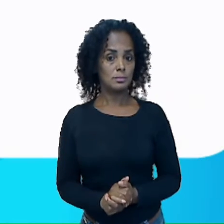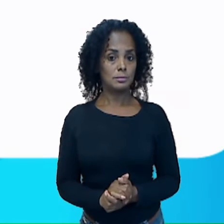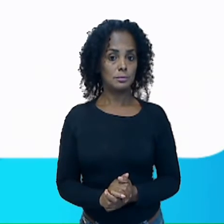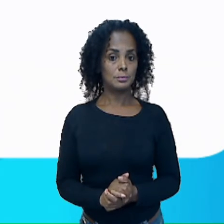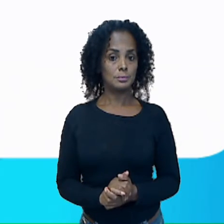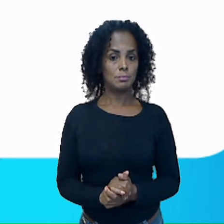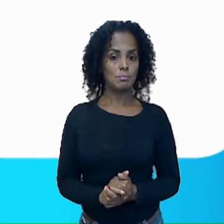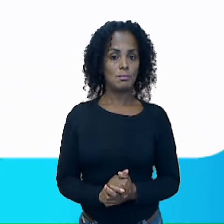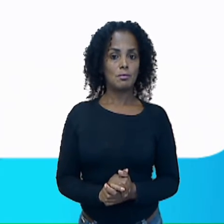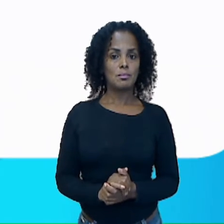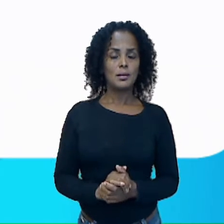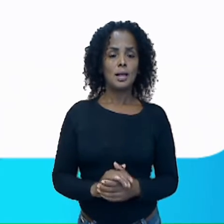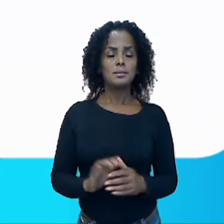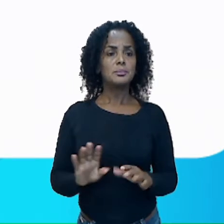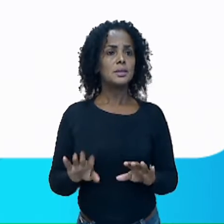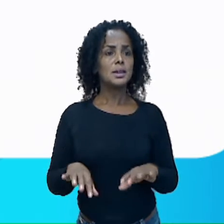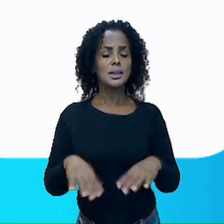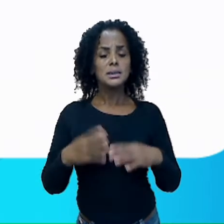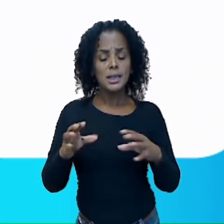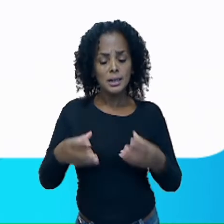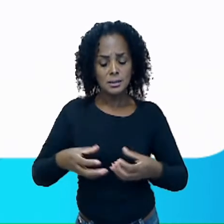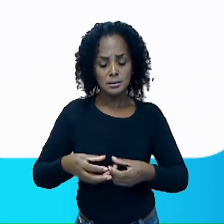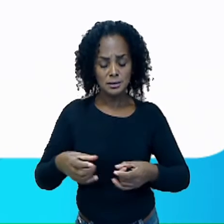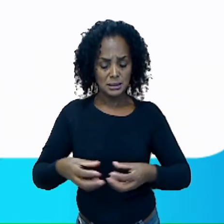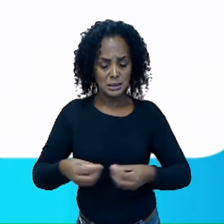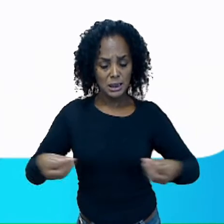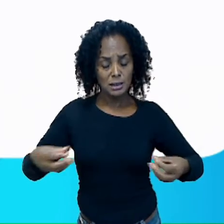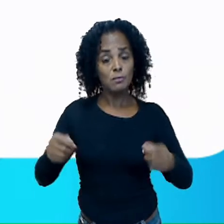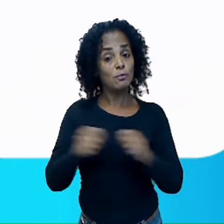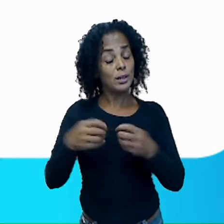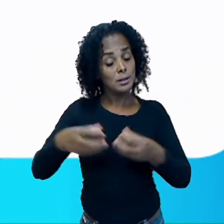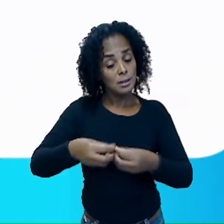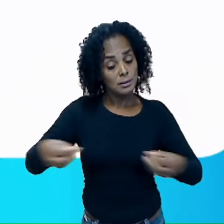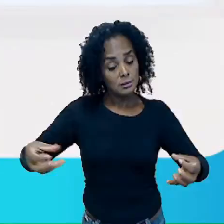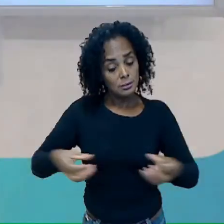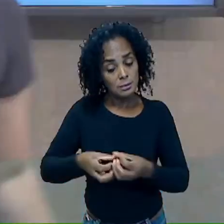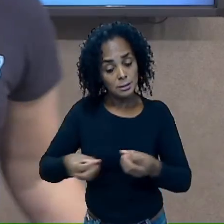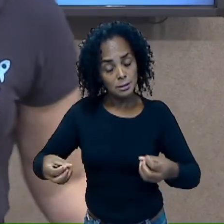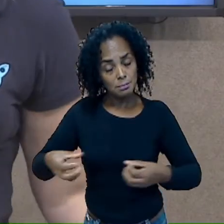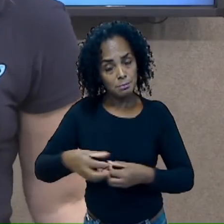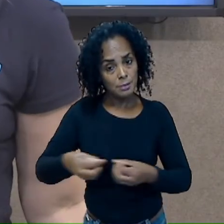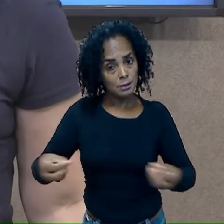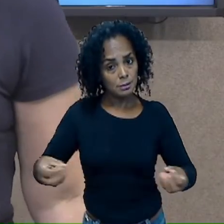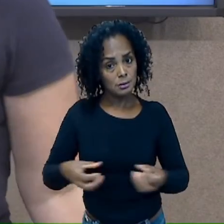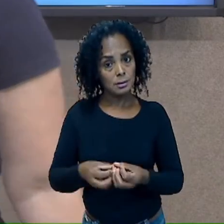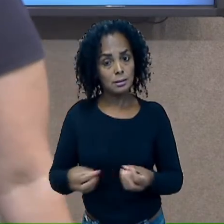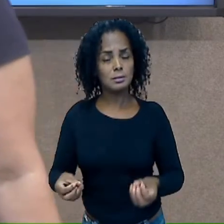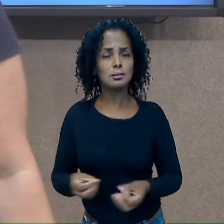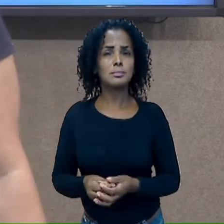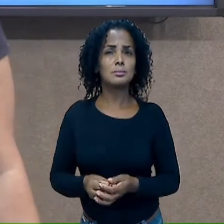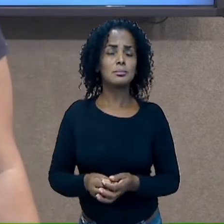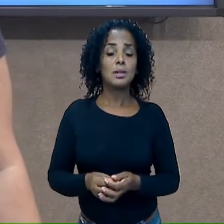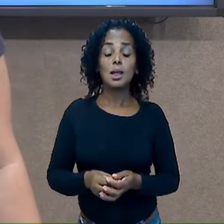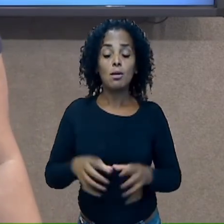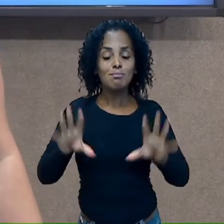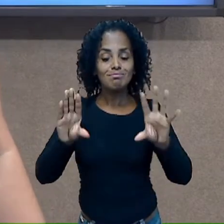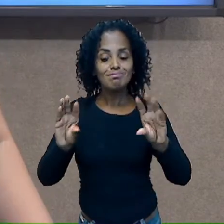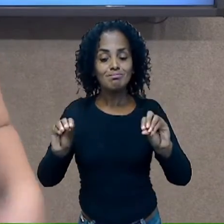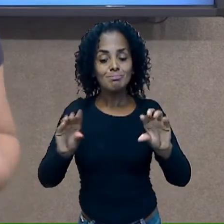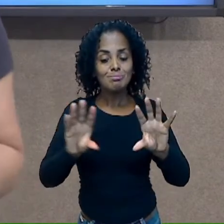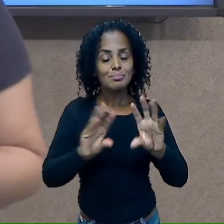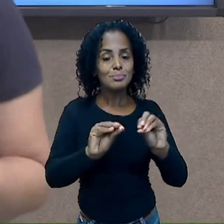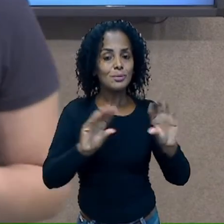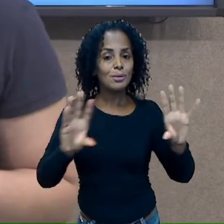esteiras indígenas. Essas esteiras indígenas seriam o mesmo que hoje, gente, os nossos colchões.